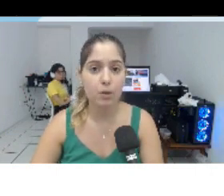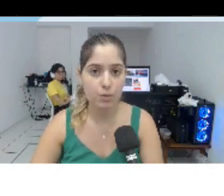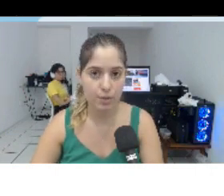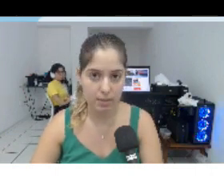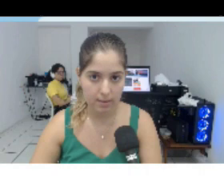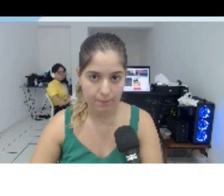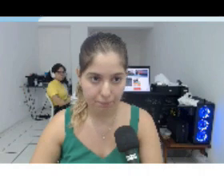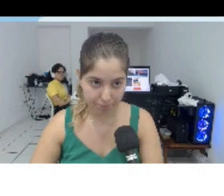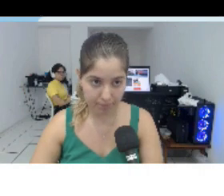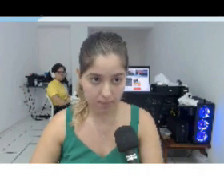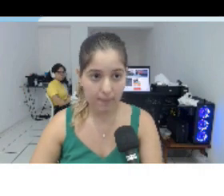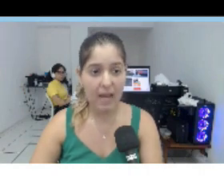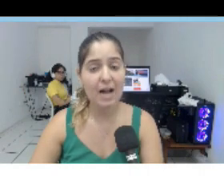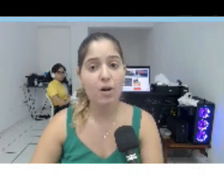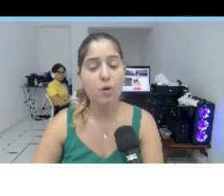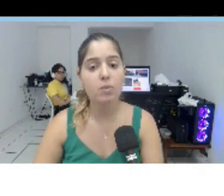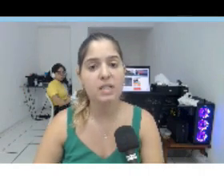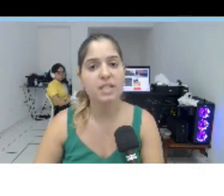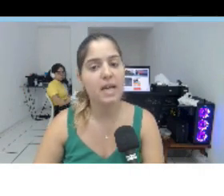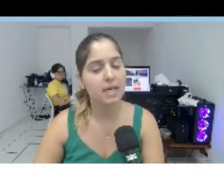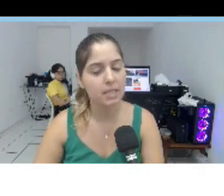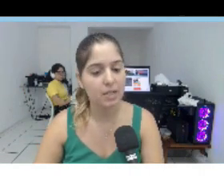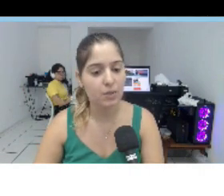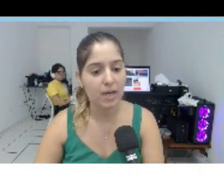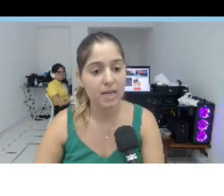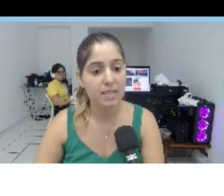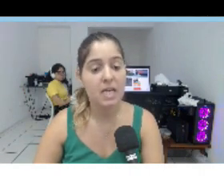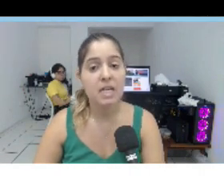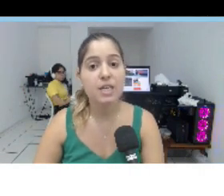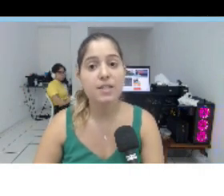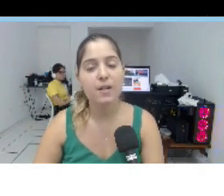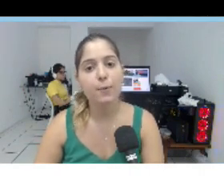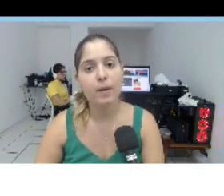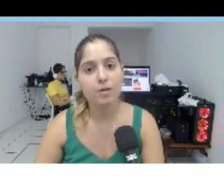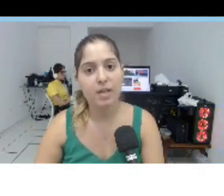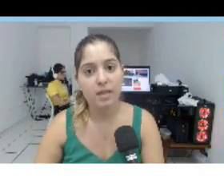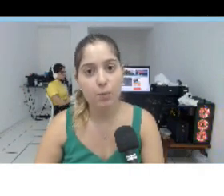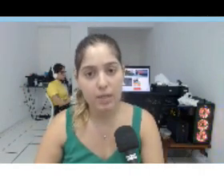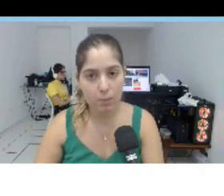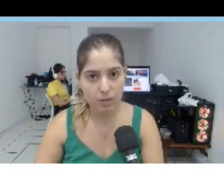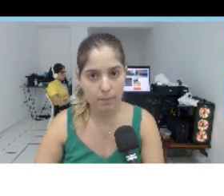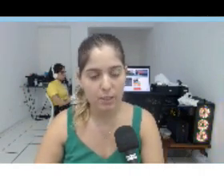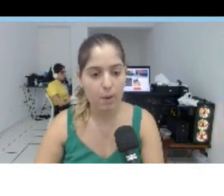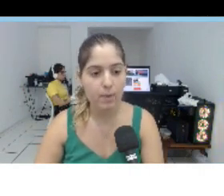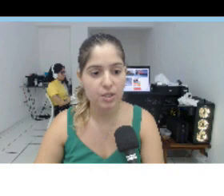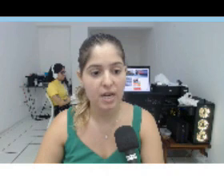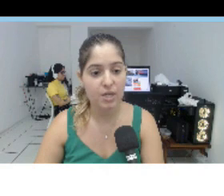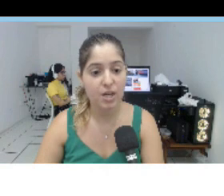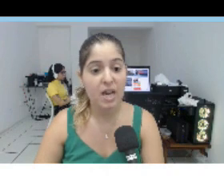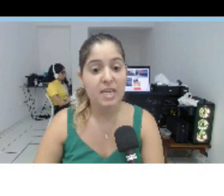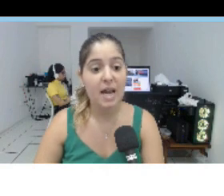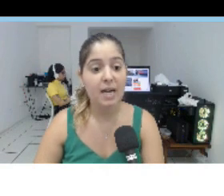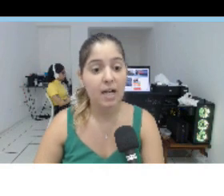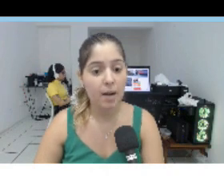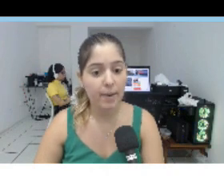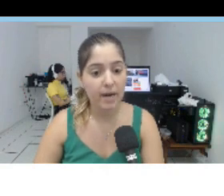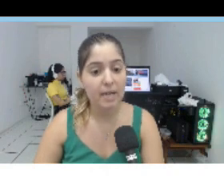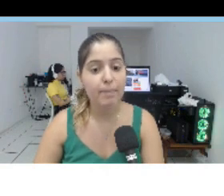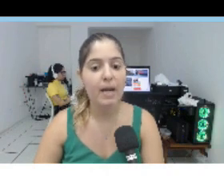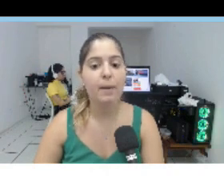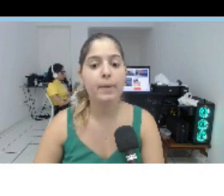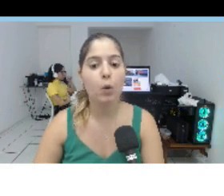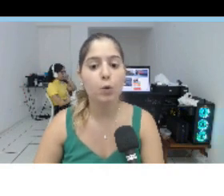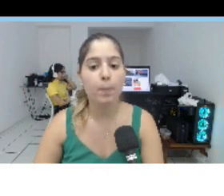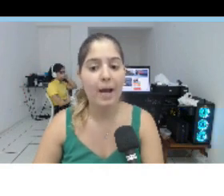expressa pela Justiça. Agora, com os destaques nacionais, iniciando pelo Estadão, temos em principal manchete que a